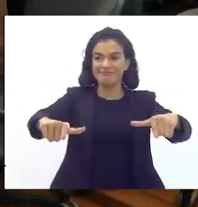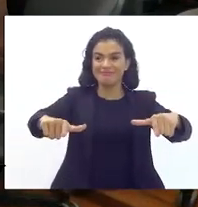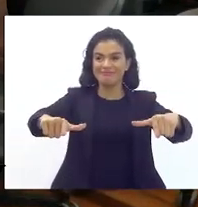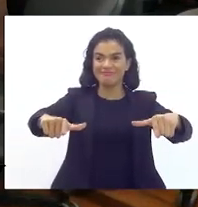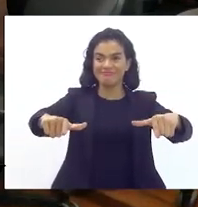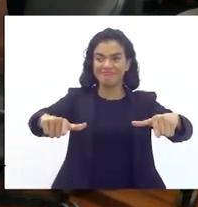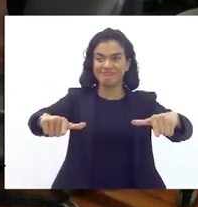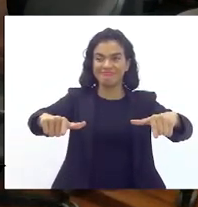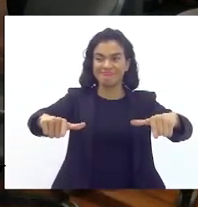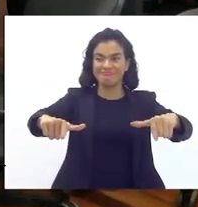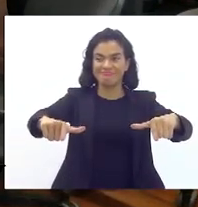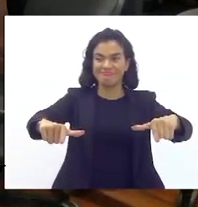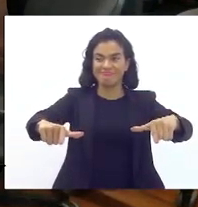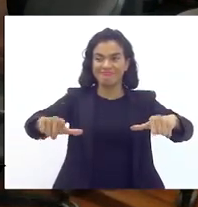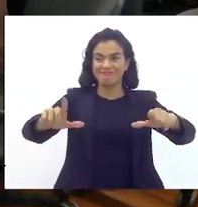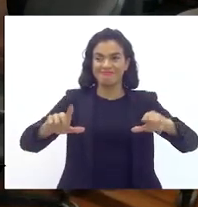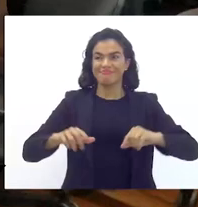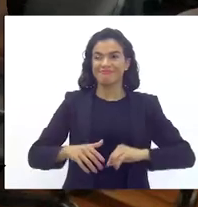obrigado